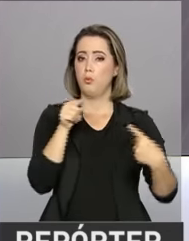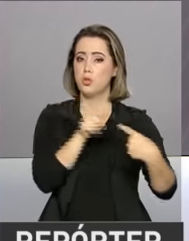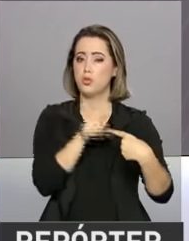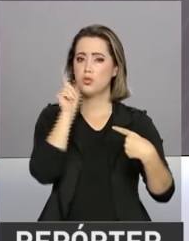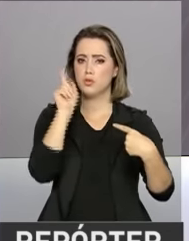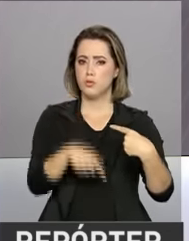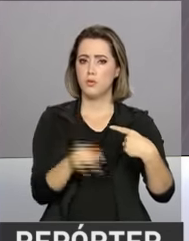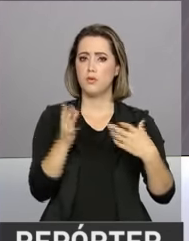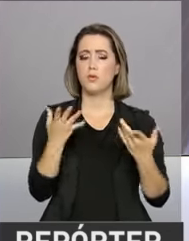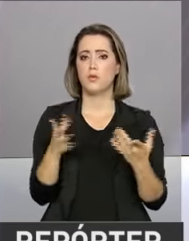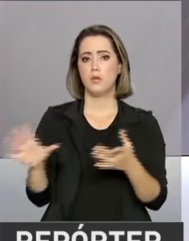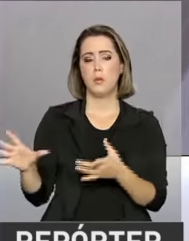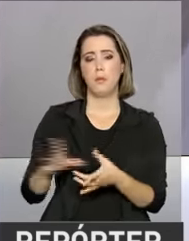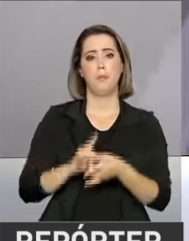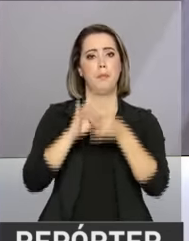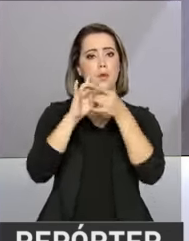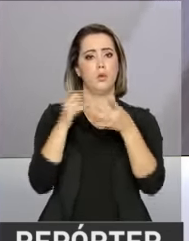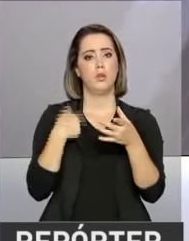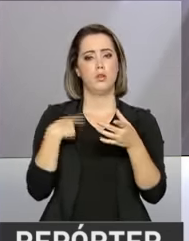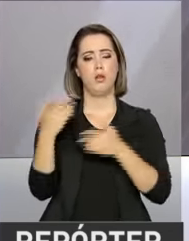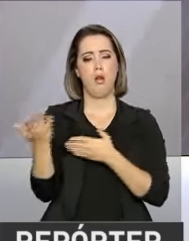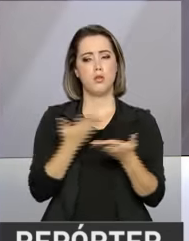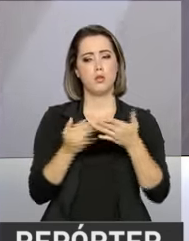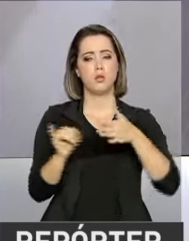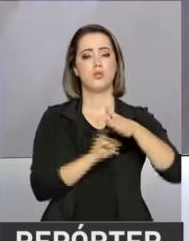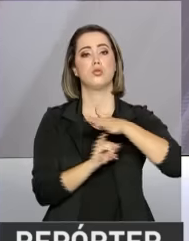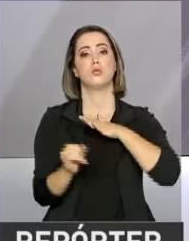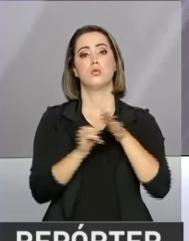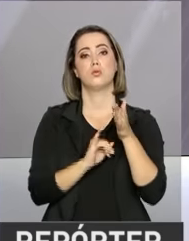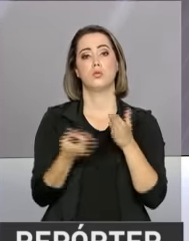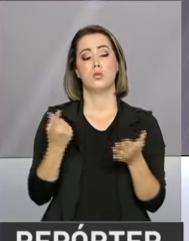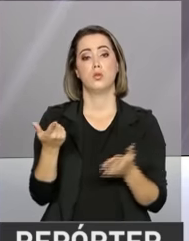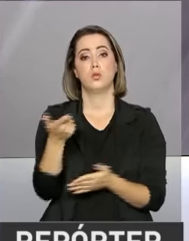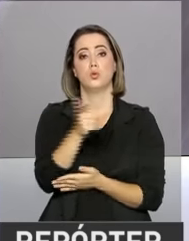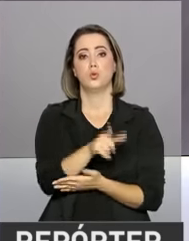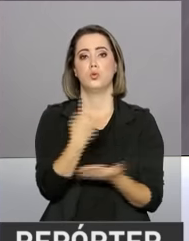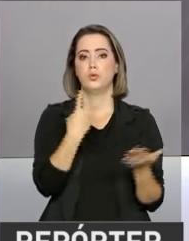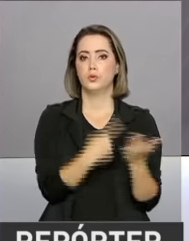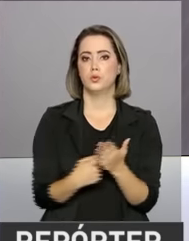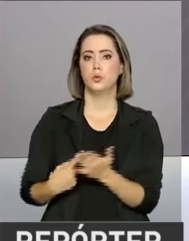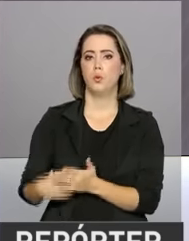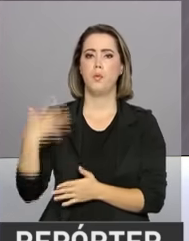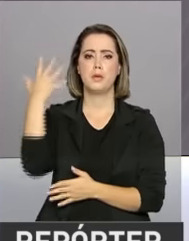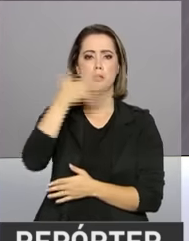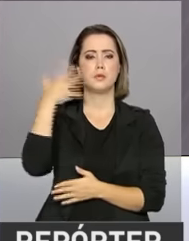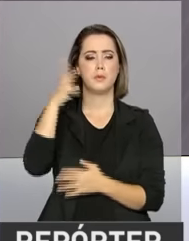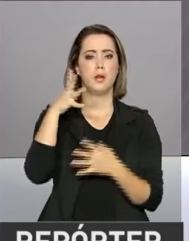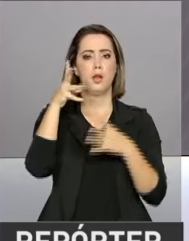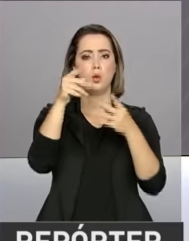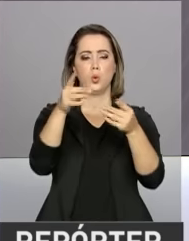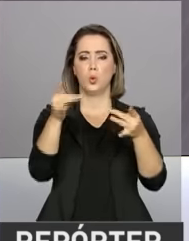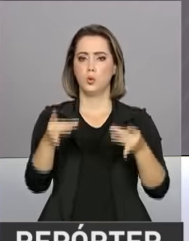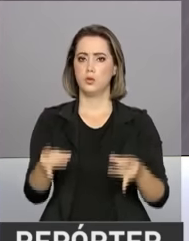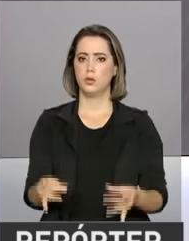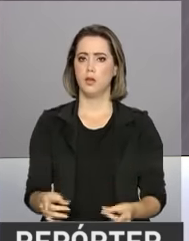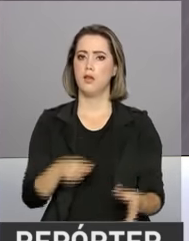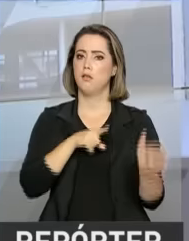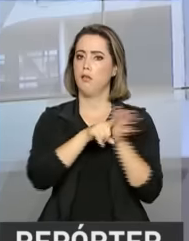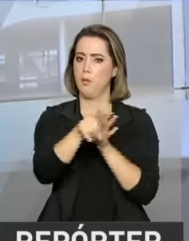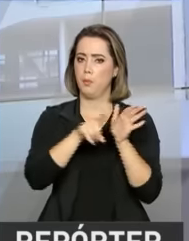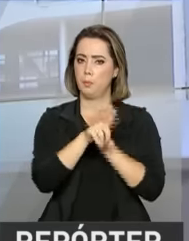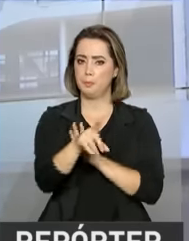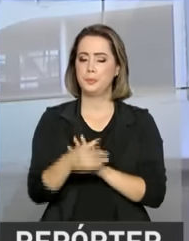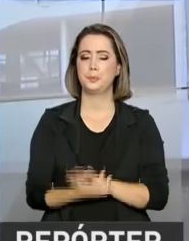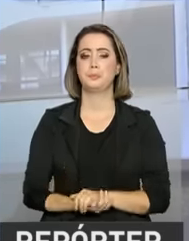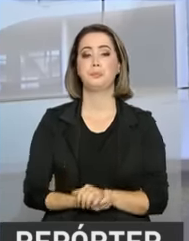objetivo fortalecer a relação entre as institui e reafirmar o compromisso em esclarecer os fatos investigados